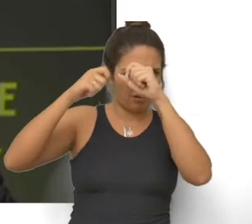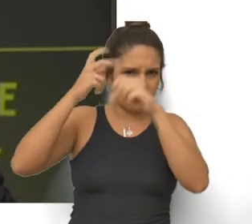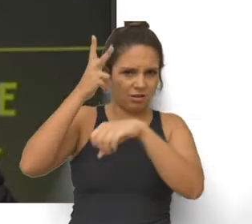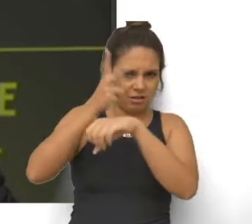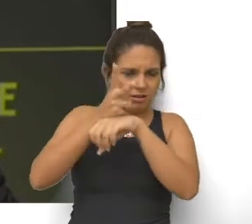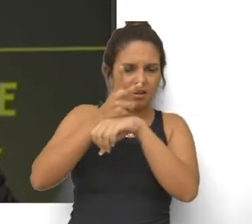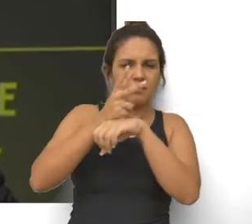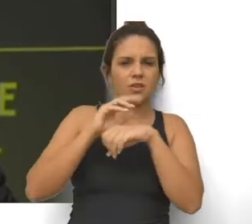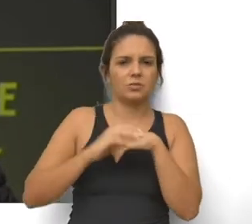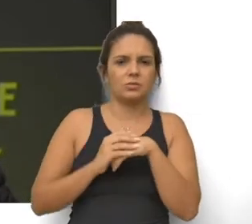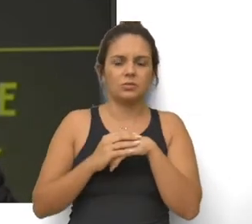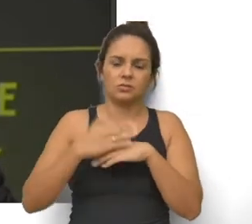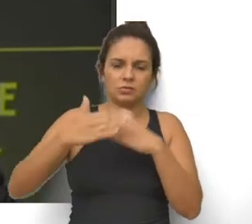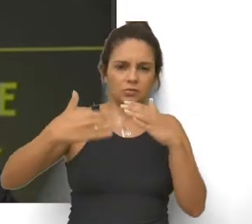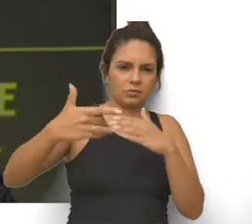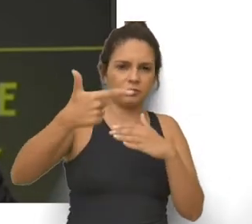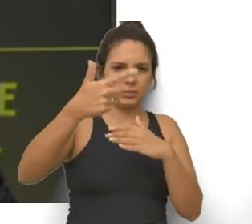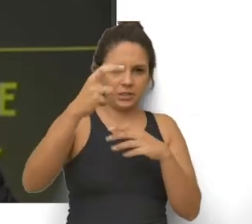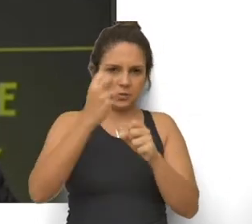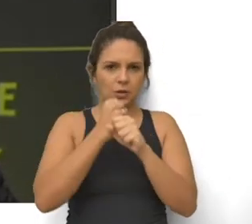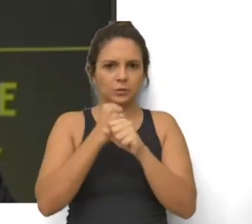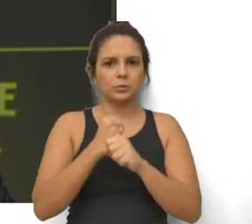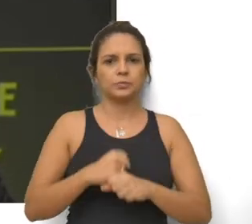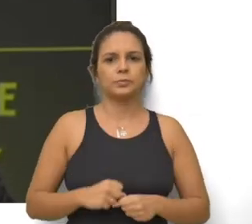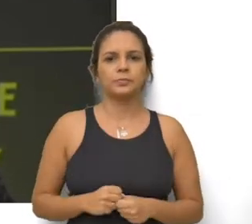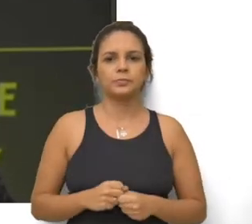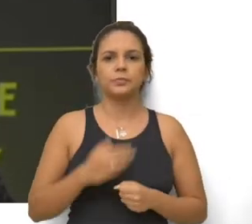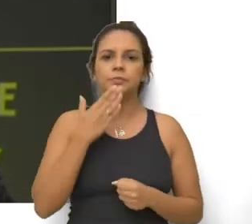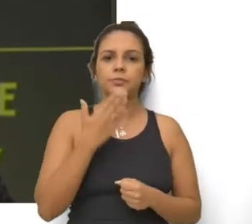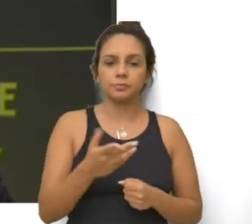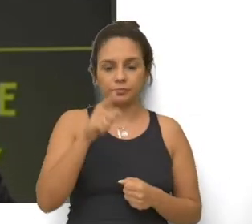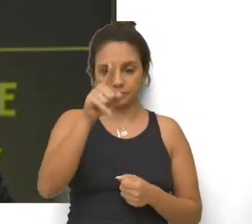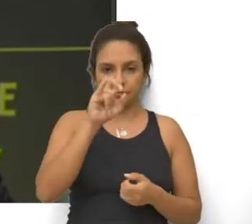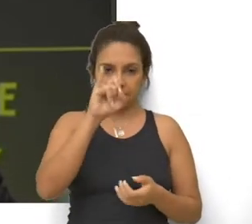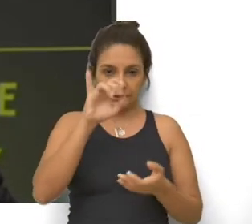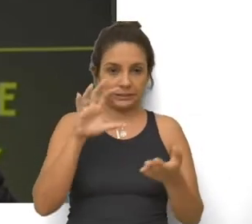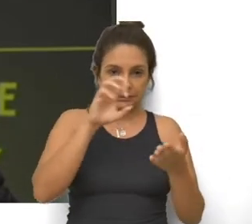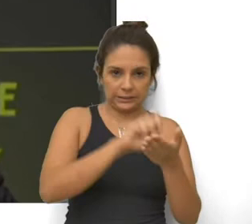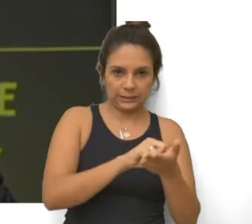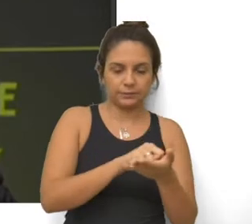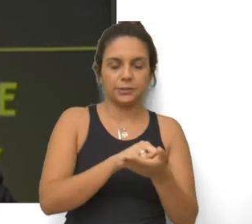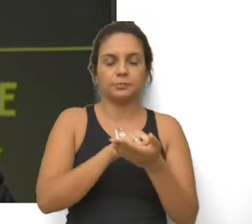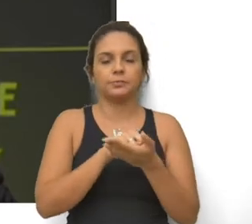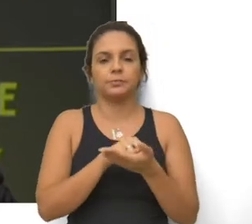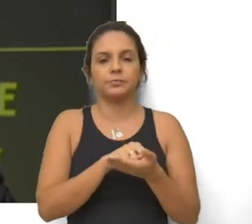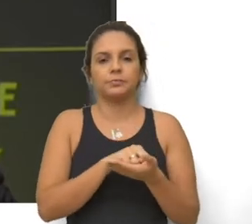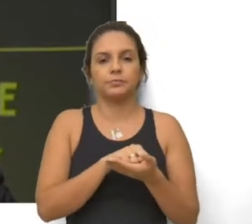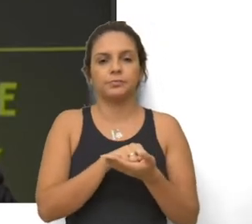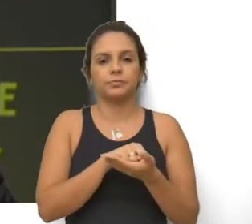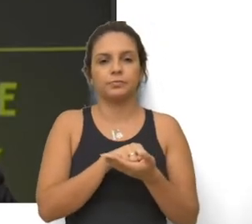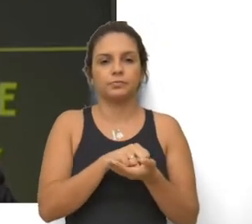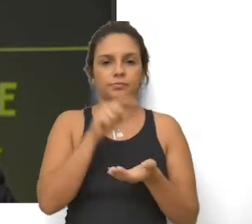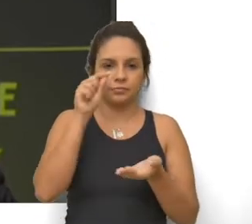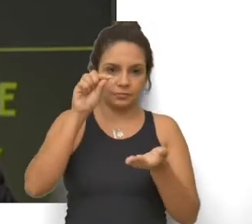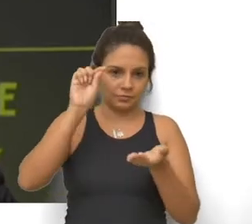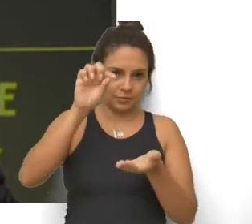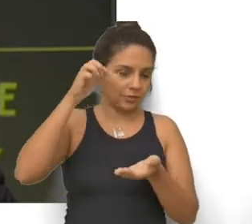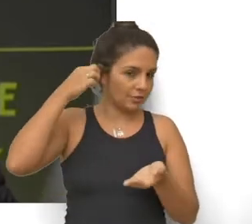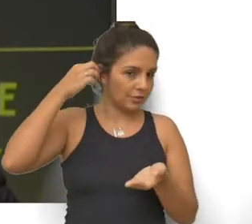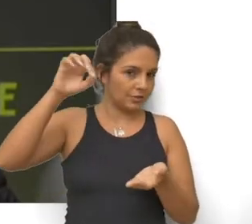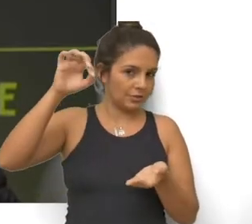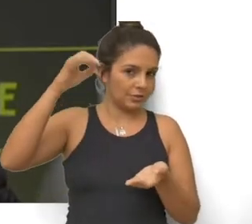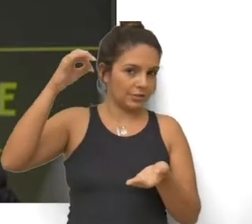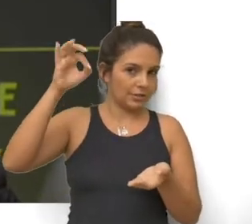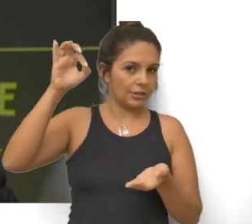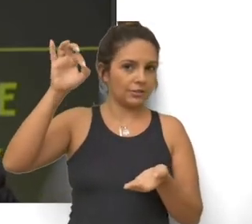com escritores ao longo desses 25 anos. Eu peço que vocês se inscrevam e apertem esse sininho aí que